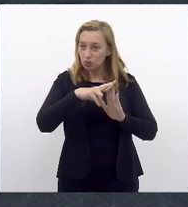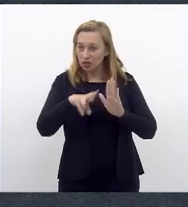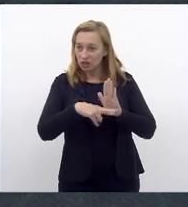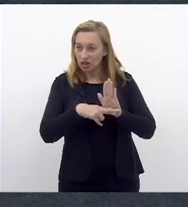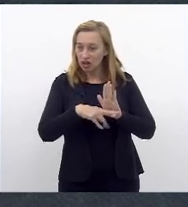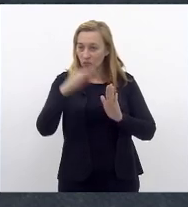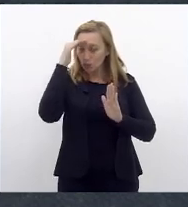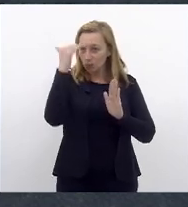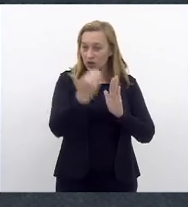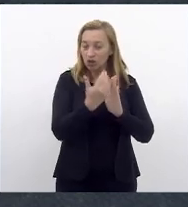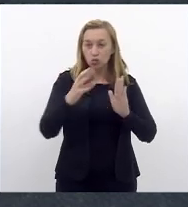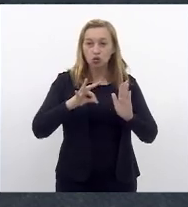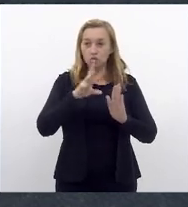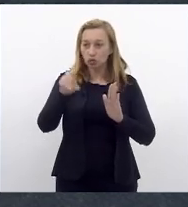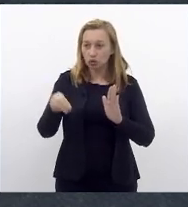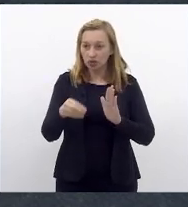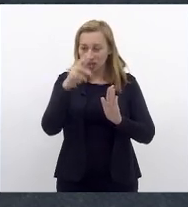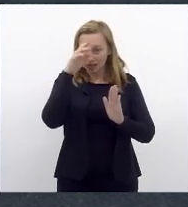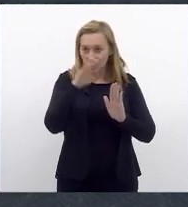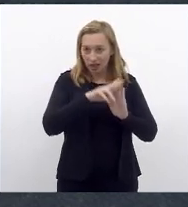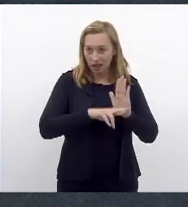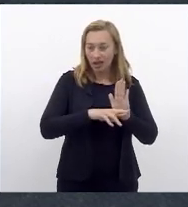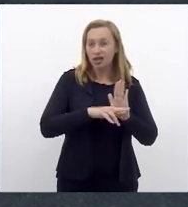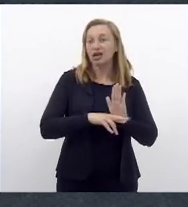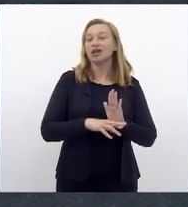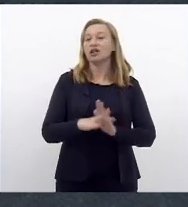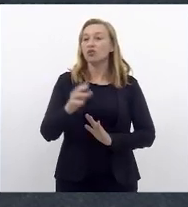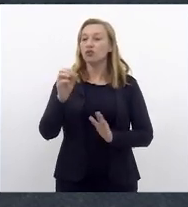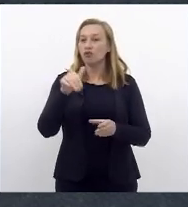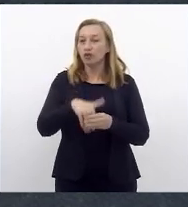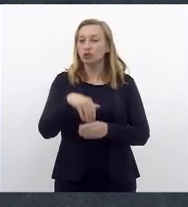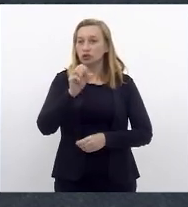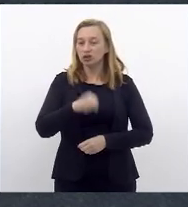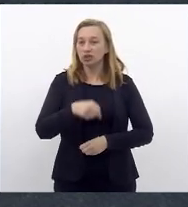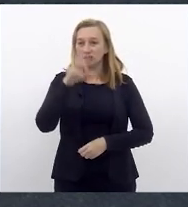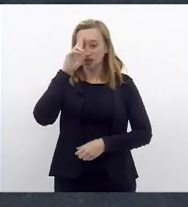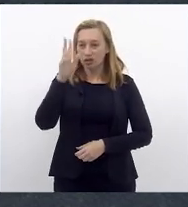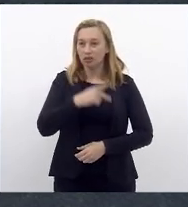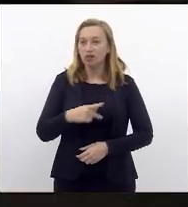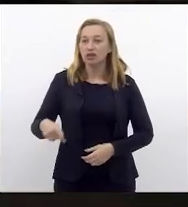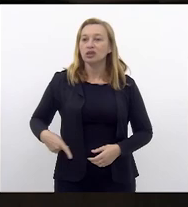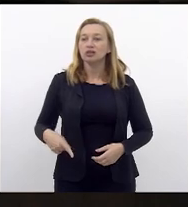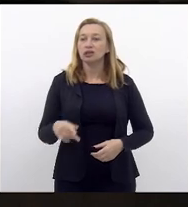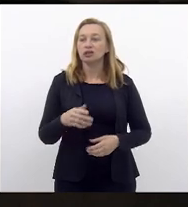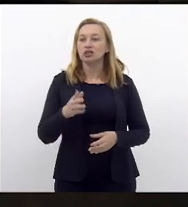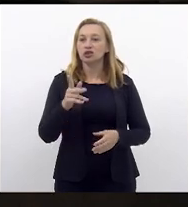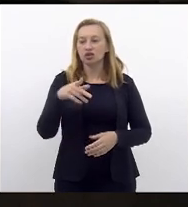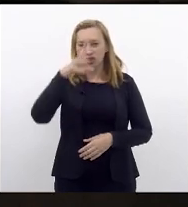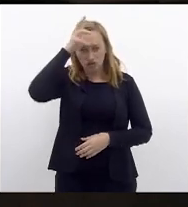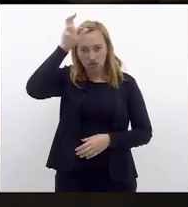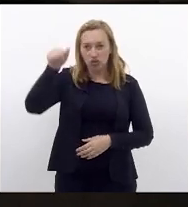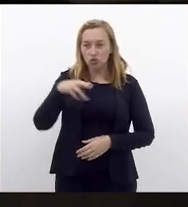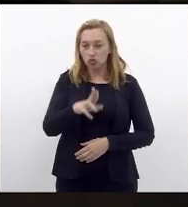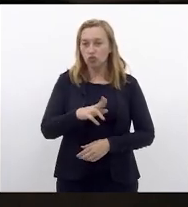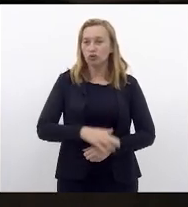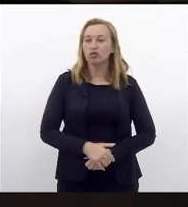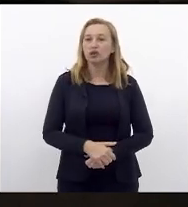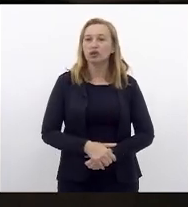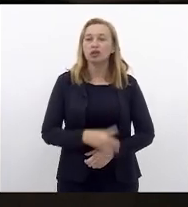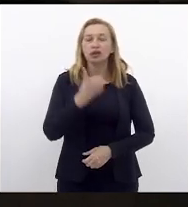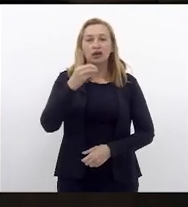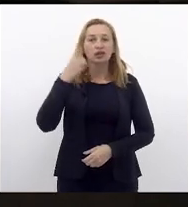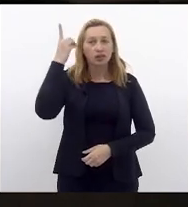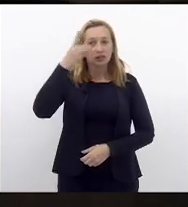cumprindo todas as regras. Então, meu voto é sim, presidente. Deputado Rosenberg, Tia Ju. Vota sim. Deputada Rosane